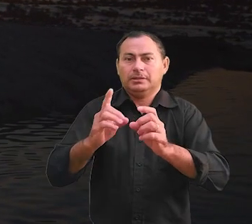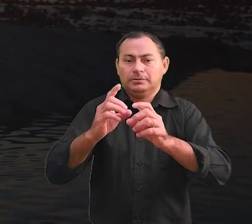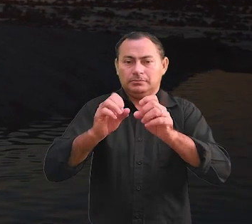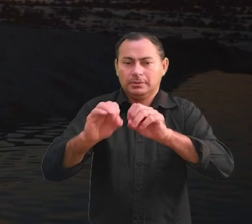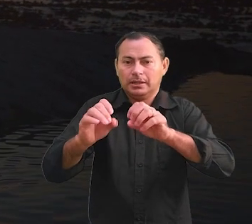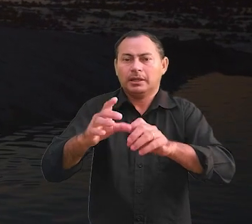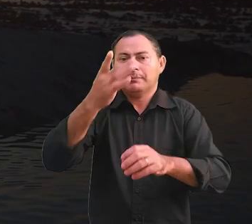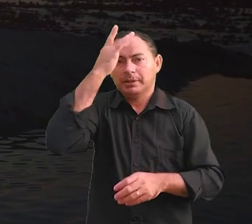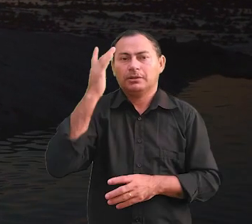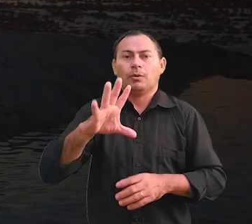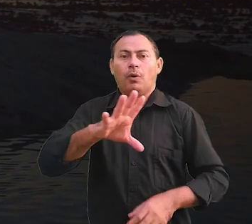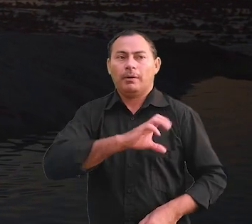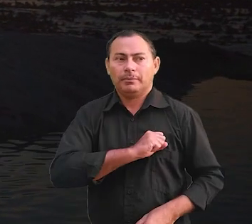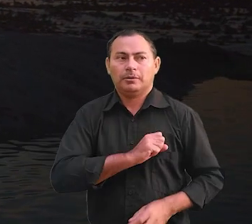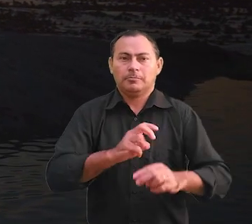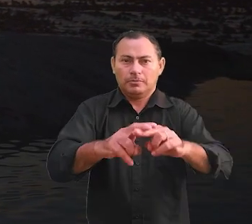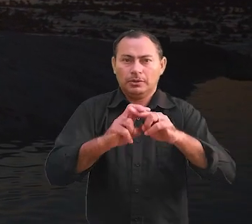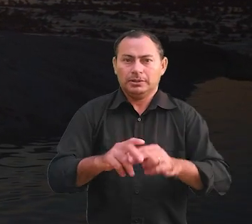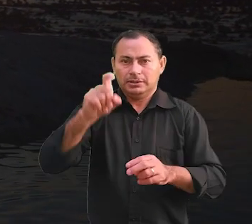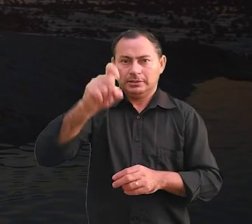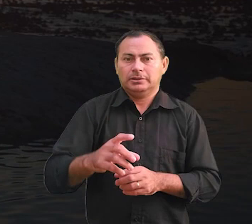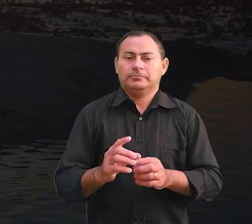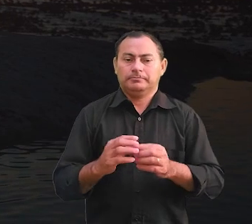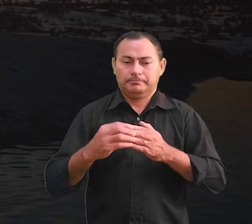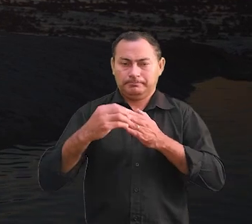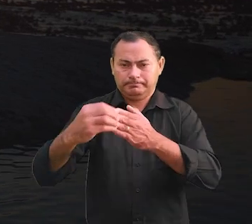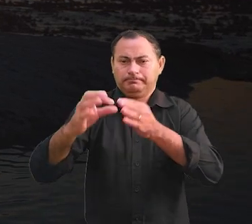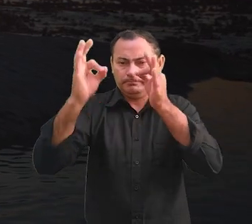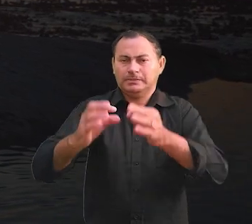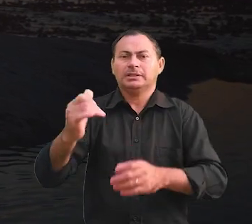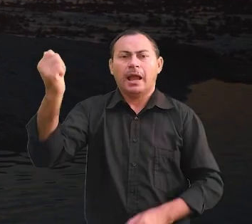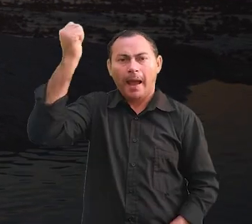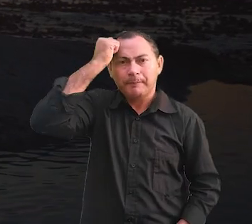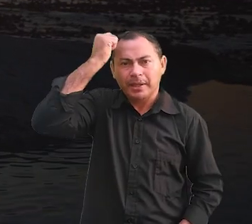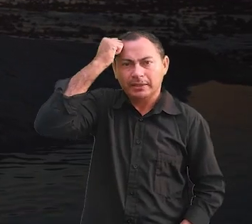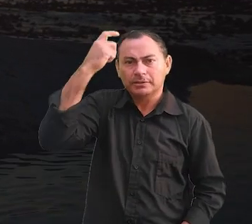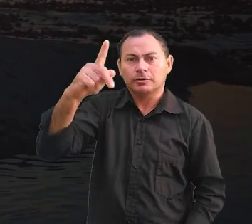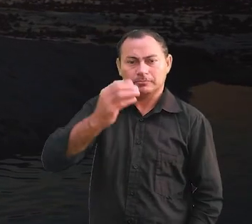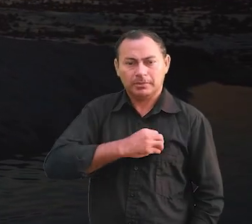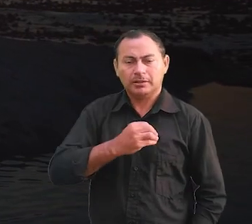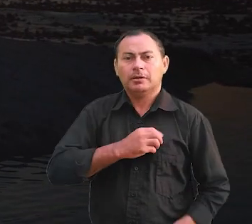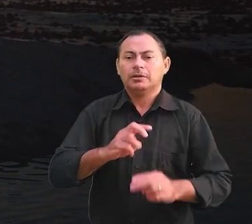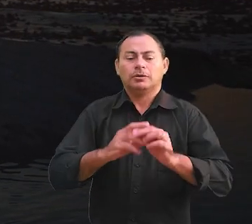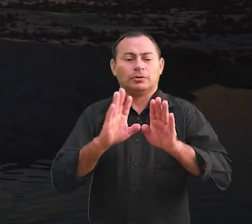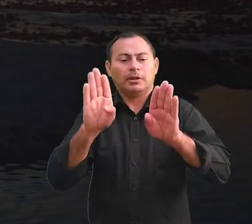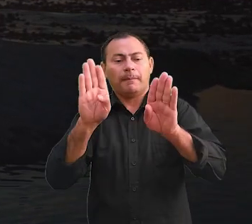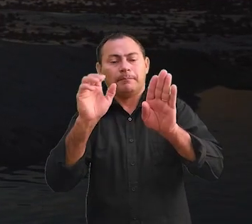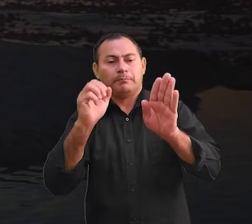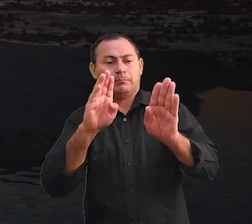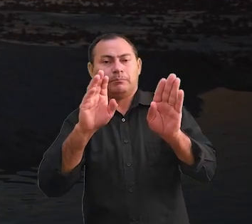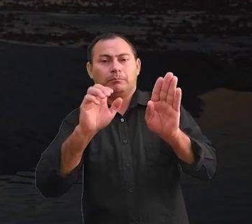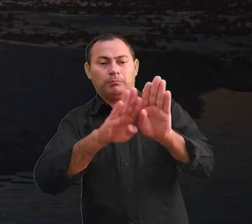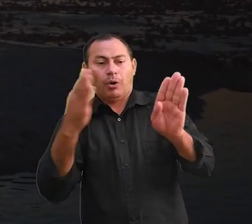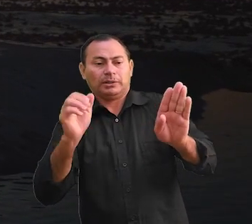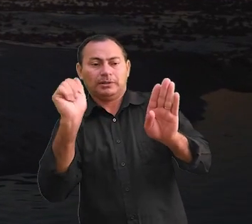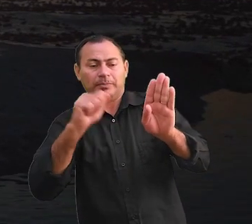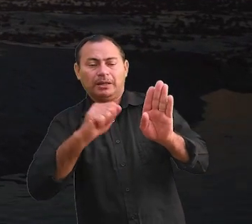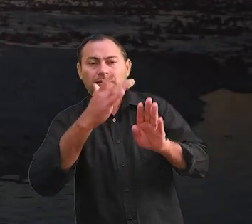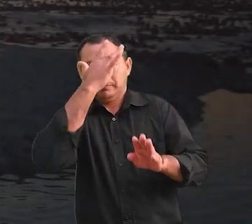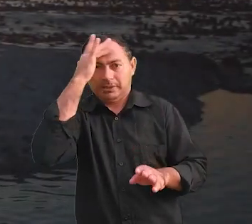ao Rei por engano e disciplina aqueles a quem eu amo por isso seja dirigente e arrependa-se eis que estou a porta e bato